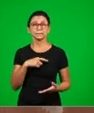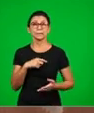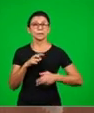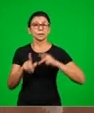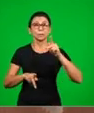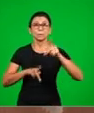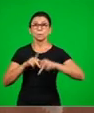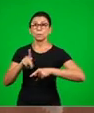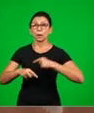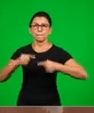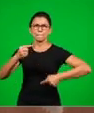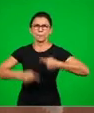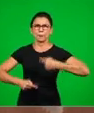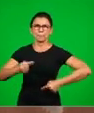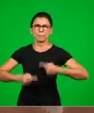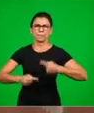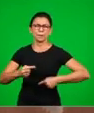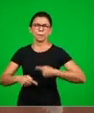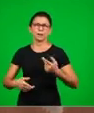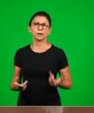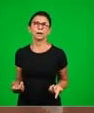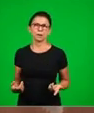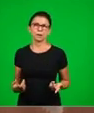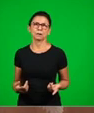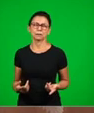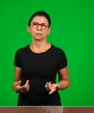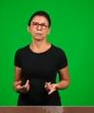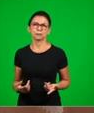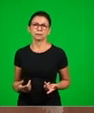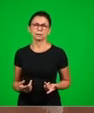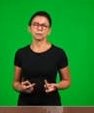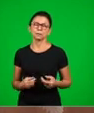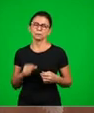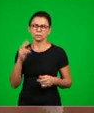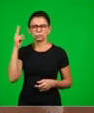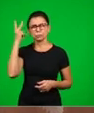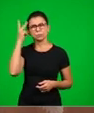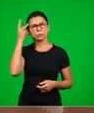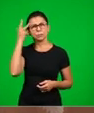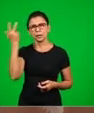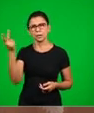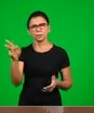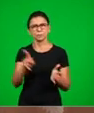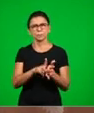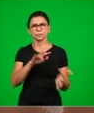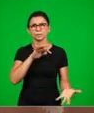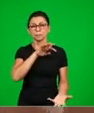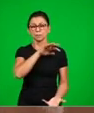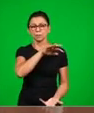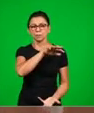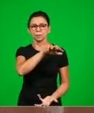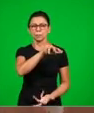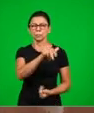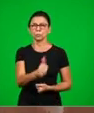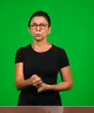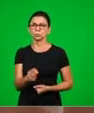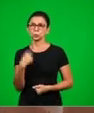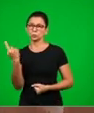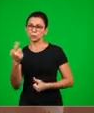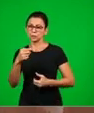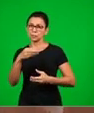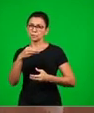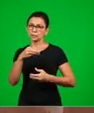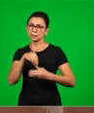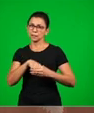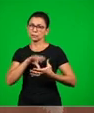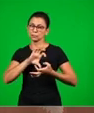essa disputa. Isso faz parte do mundo que nós estamos vivendo, nós estamos nesse contexto. E a